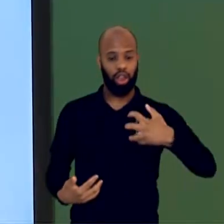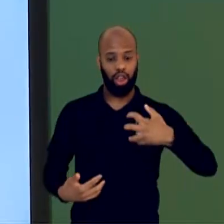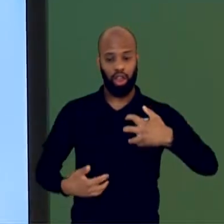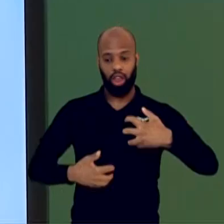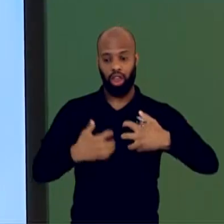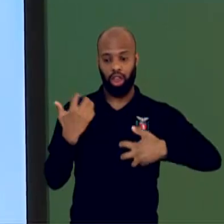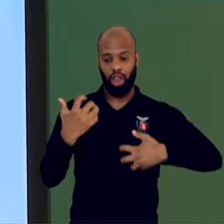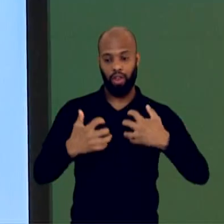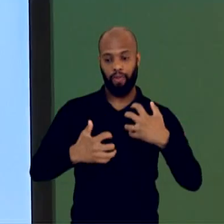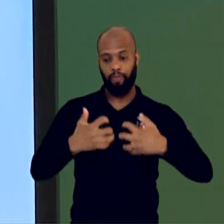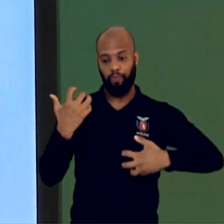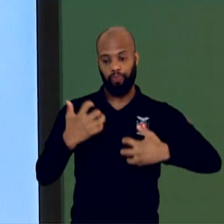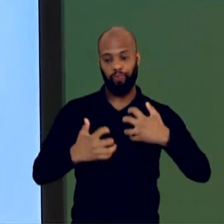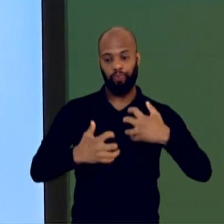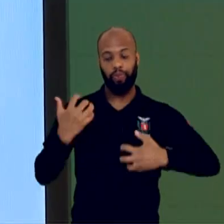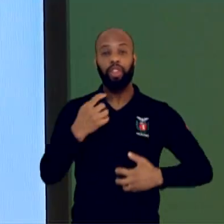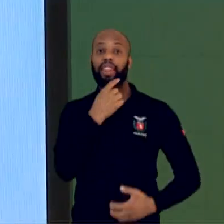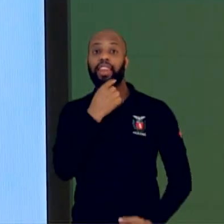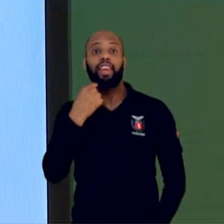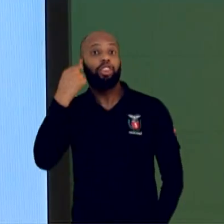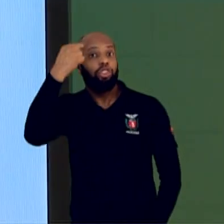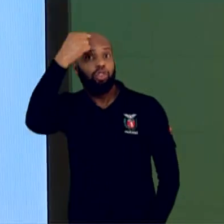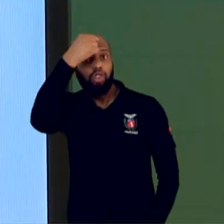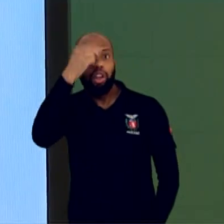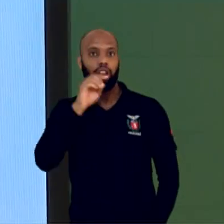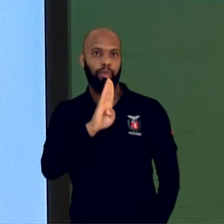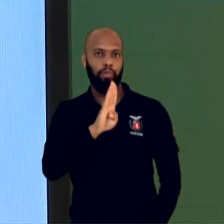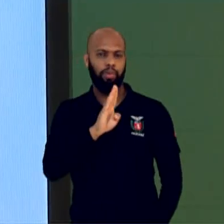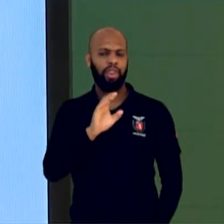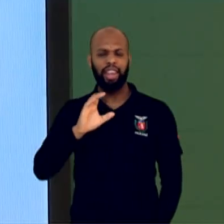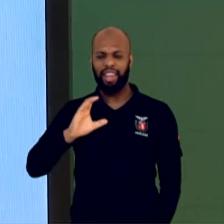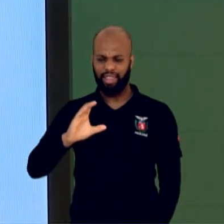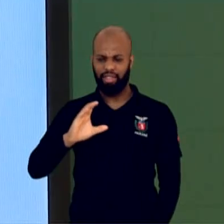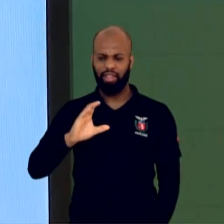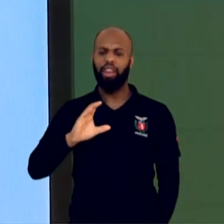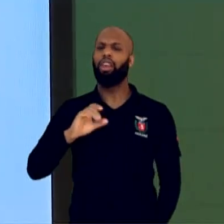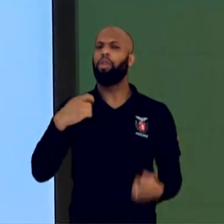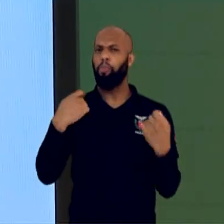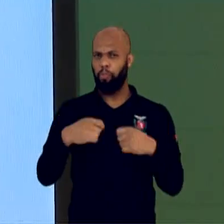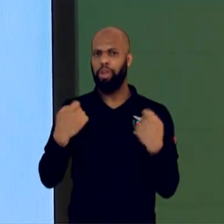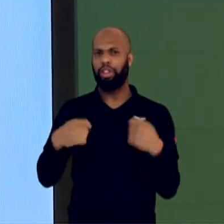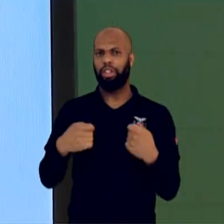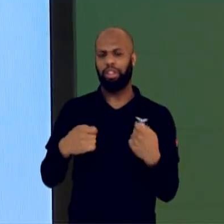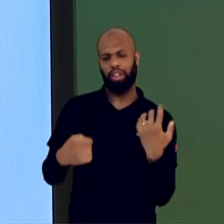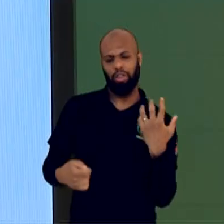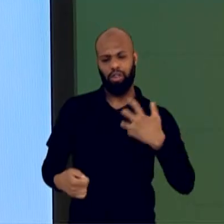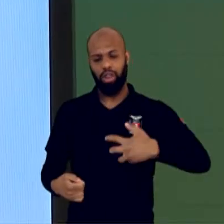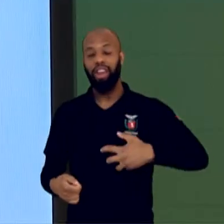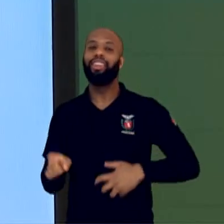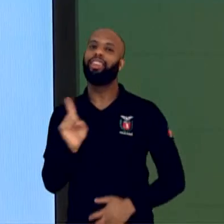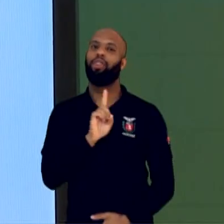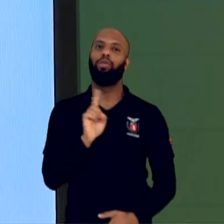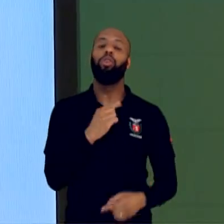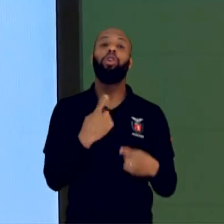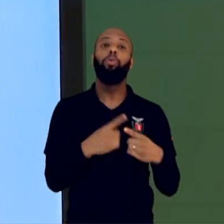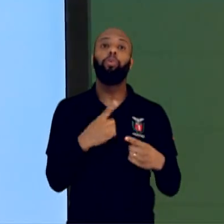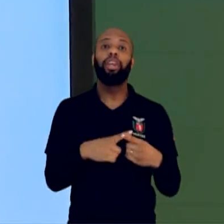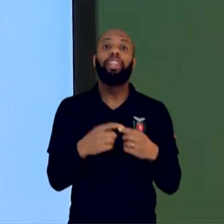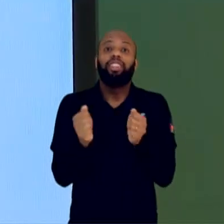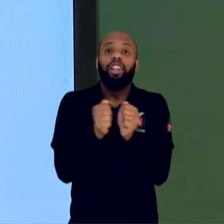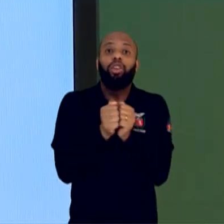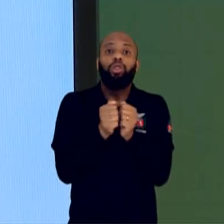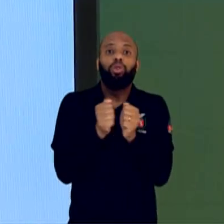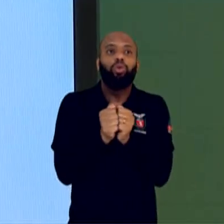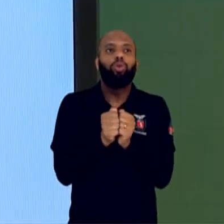engrenagem B está no sentido anti-horário. E a engrenagem C? Ah, professora, tem que estar no sentido horário. Aqui não, gente. Porque tá vendo